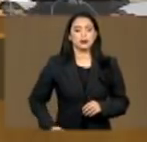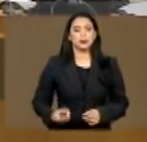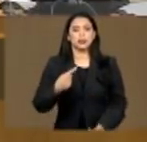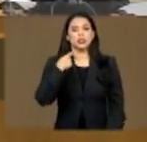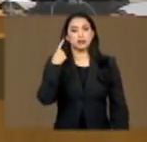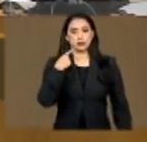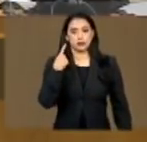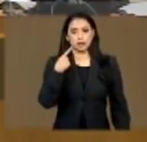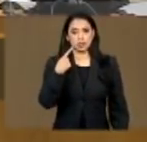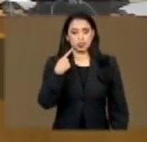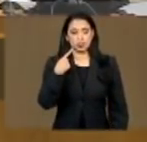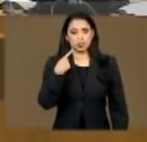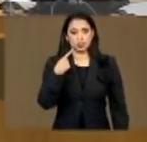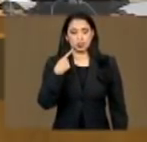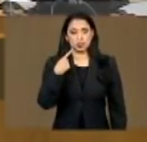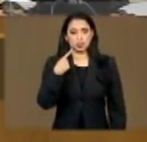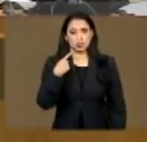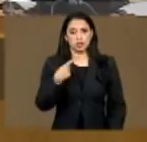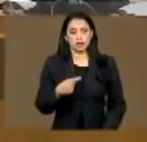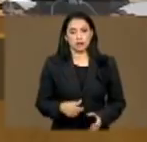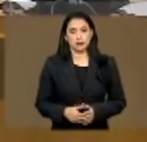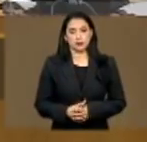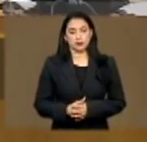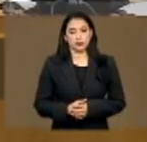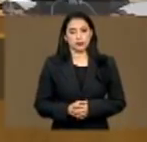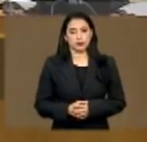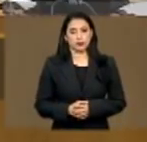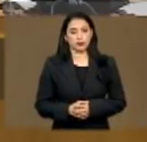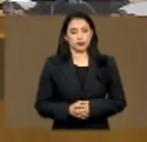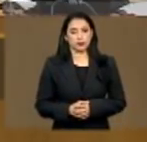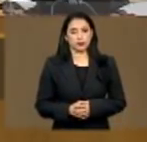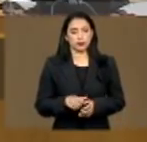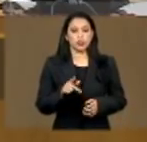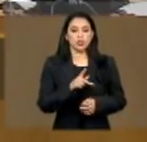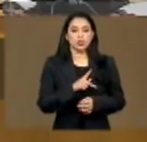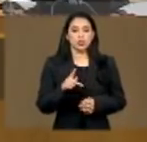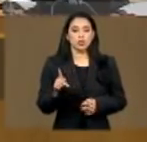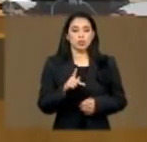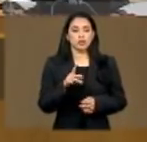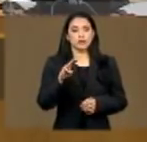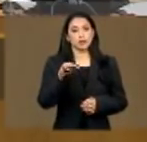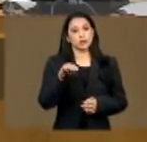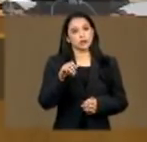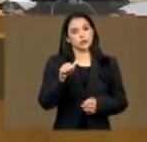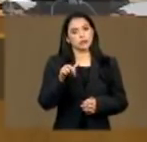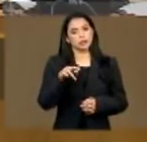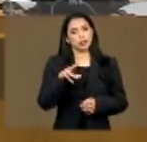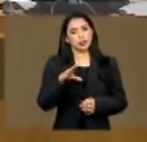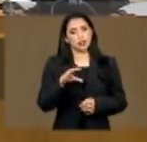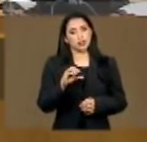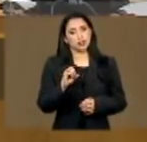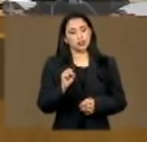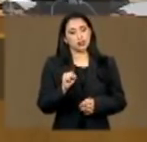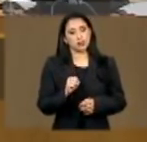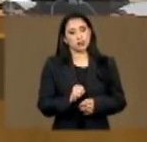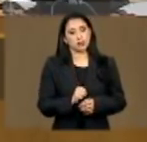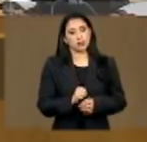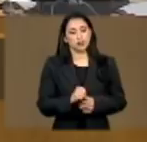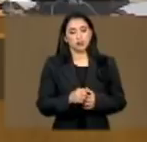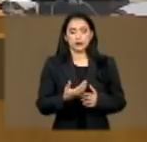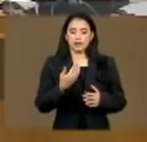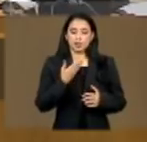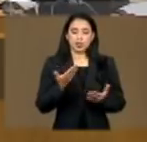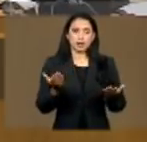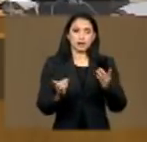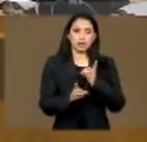e professor marcos a quem não esperava encontrar nesta tarde